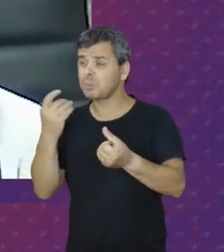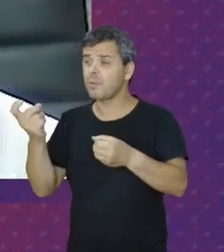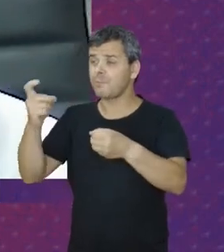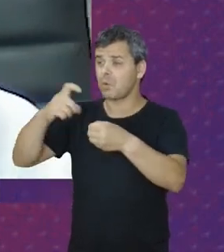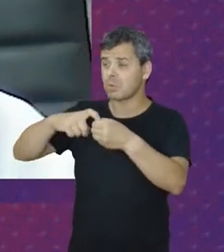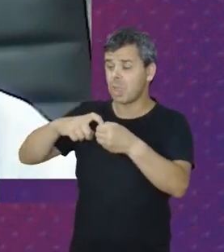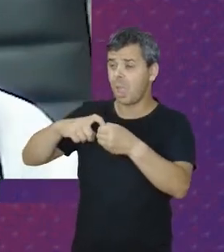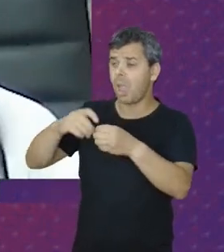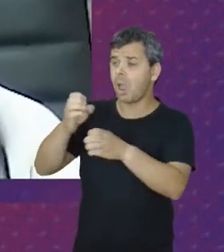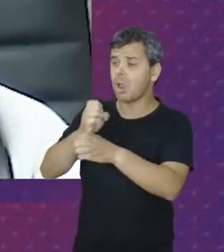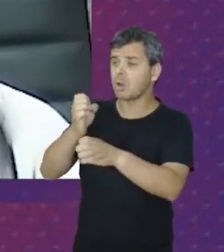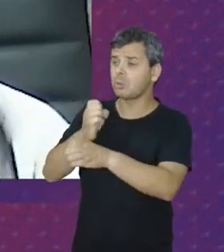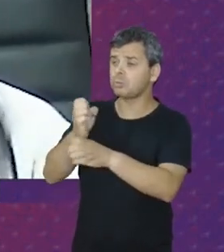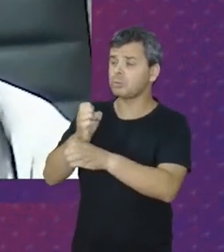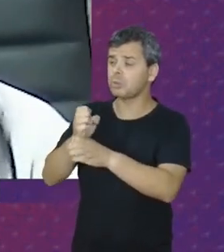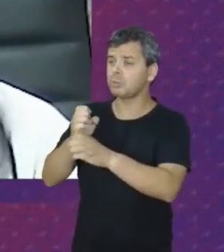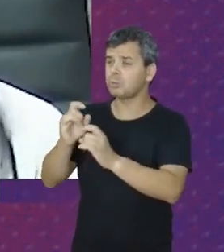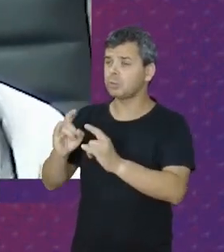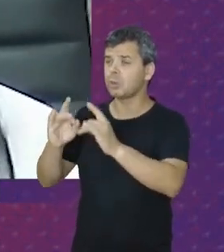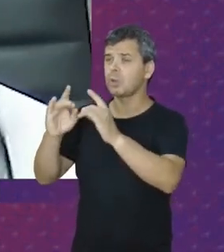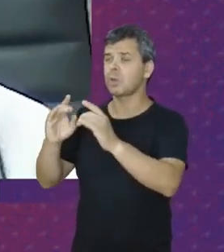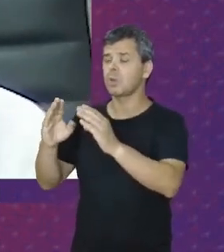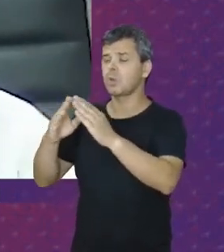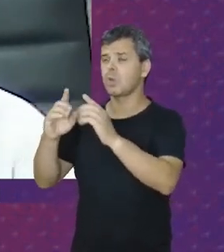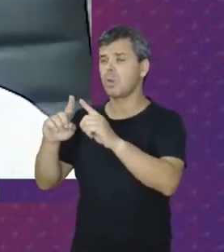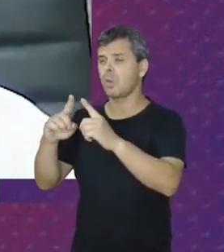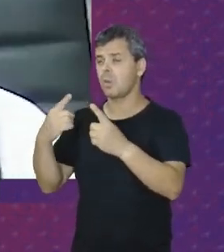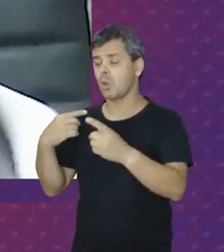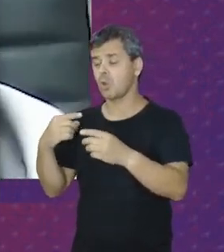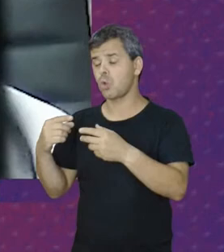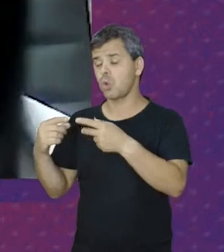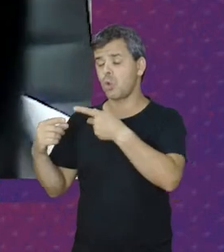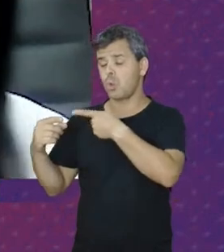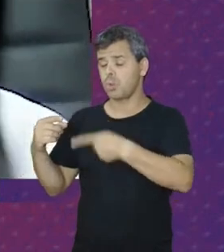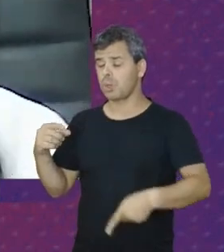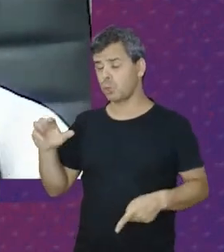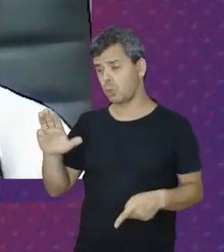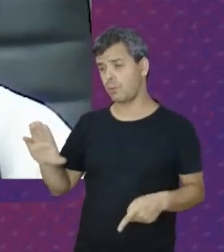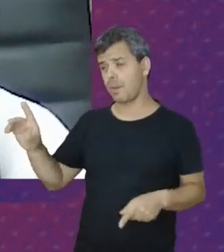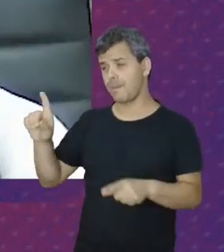obras paralisadas e o governo Lula fez mais que isso. Tá?